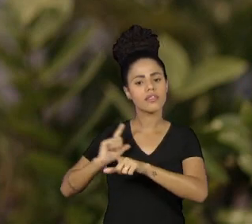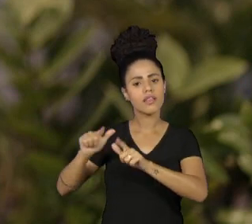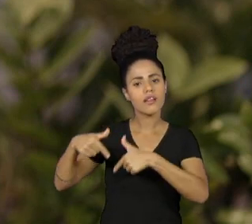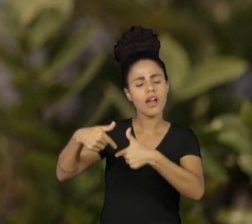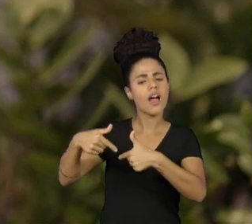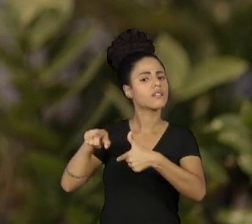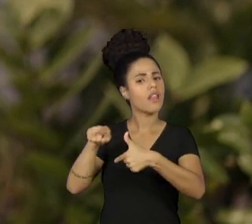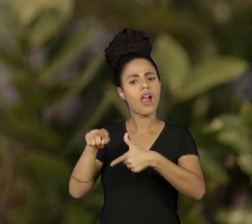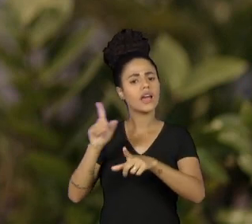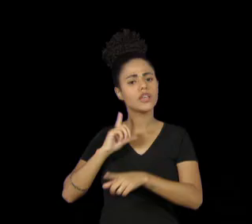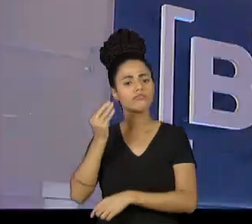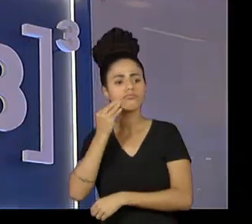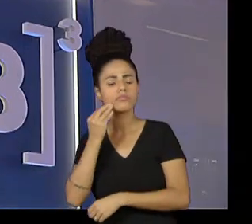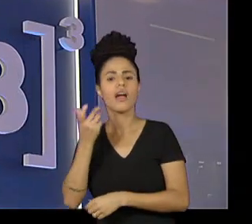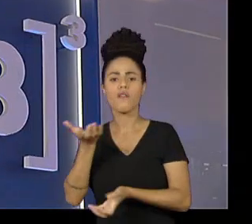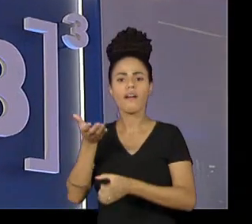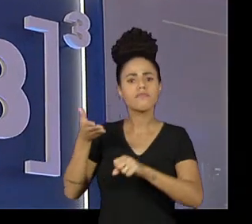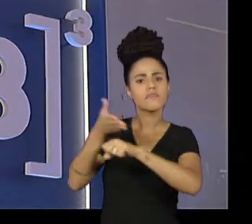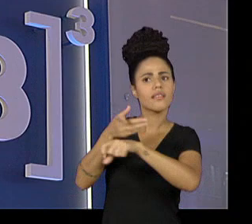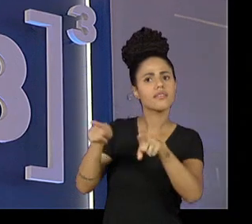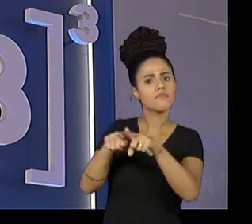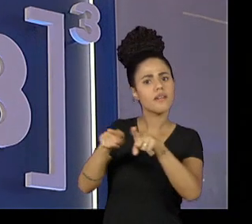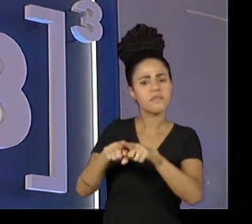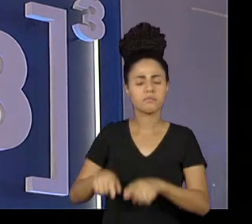ali, que eu entrei.